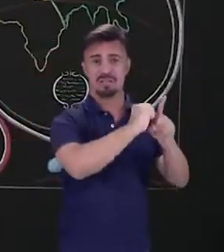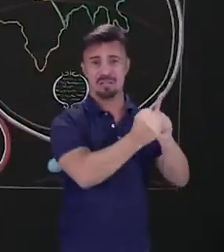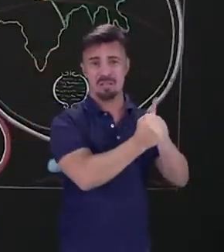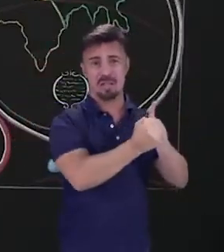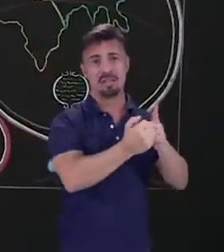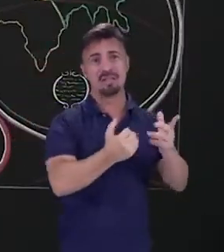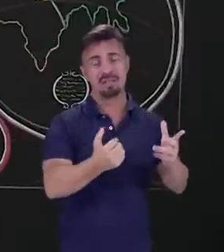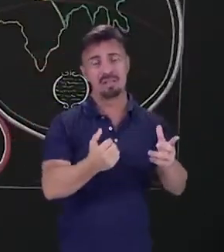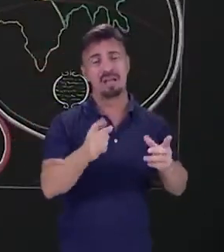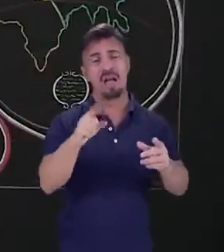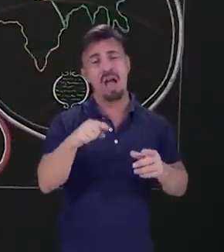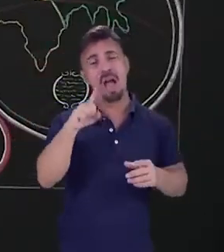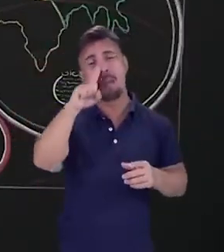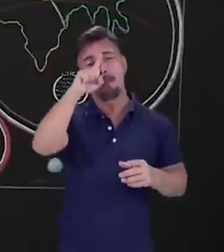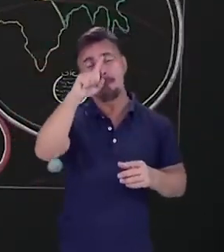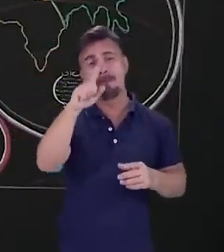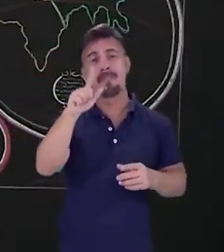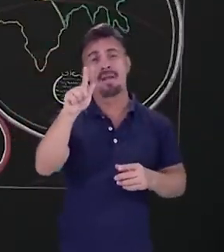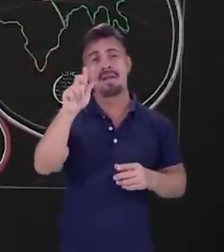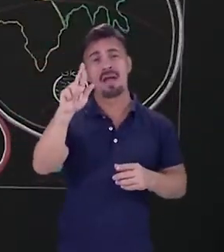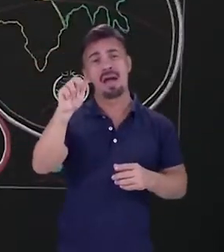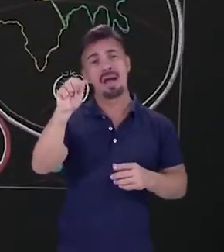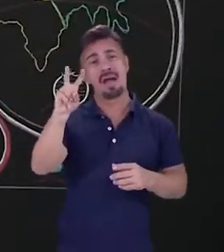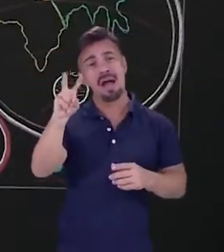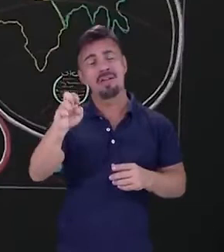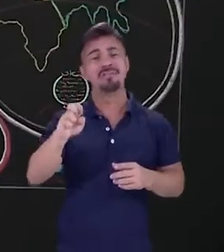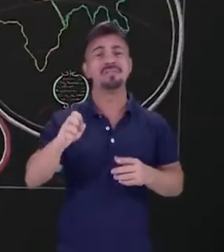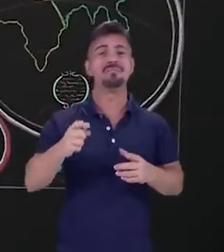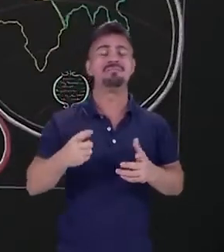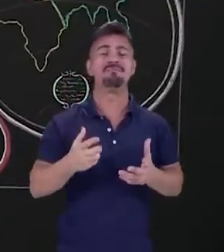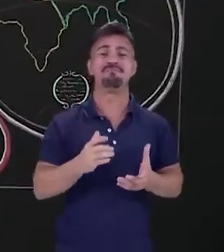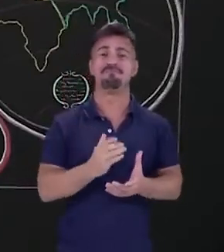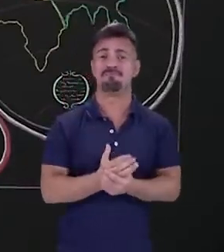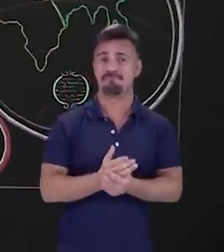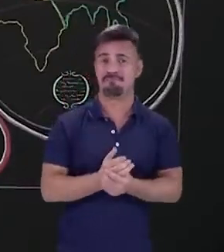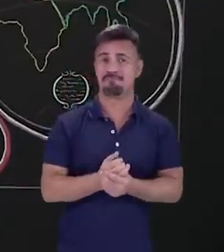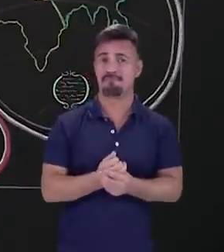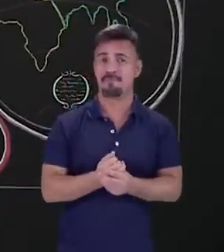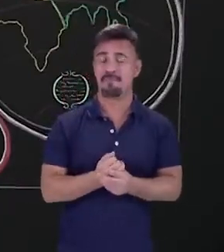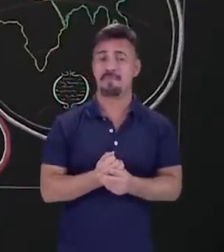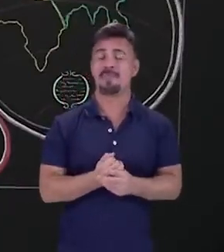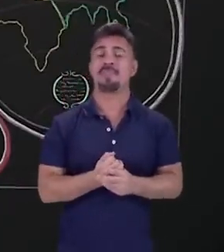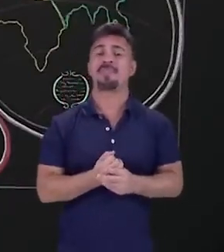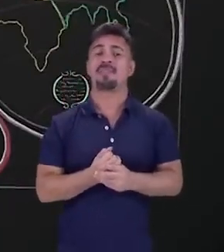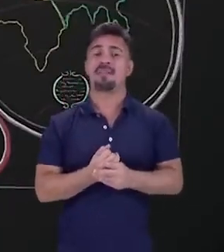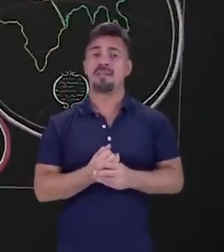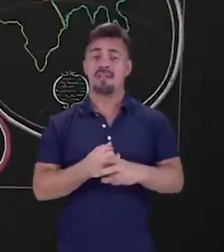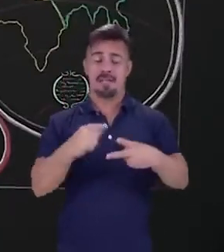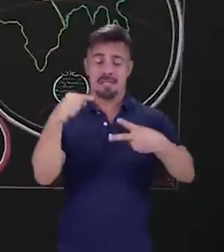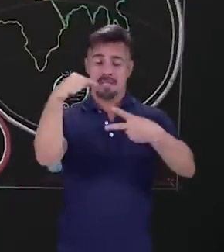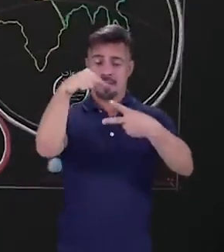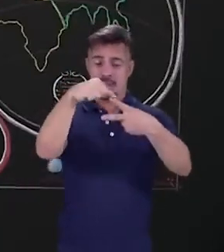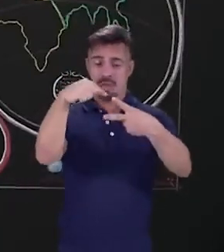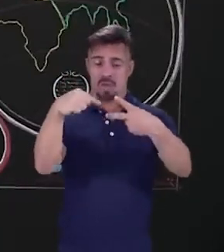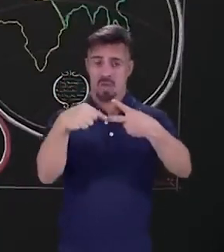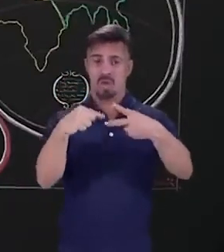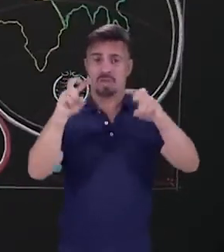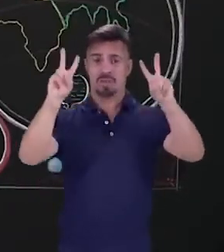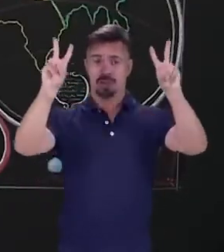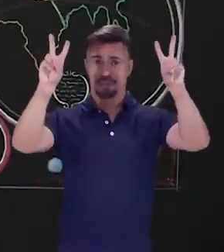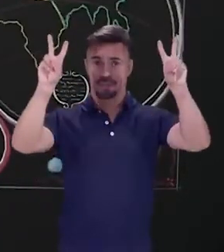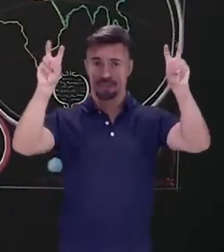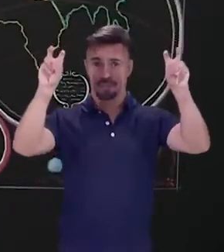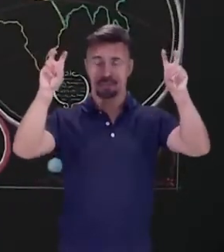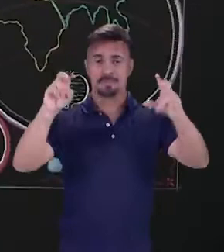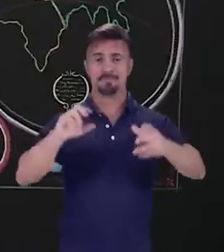alguns desdobramentos perigosos, e é isso que a gente vai discutir nesse final dessa aula. Vou partir de dois temas aqui para